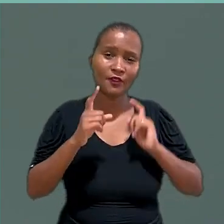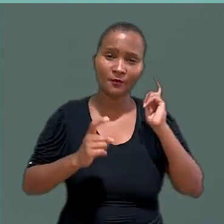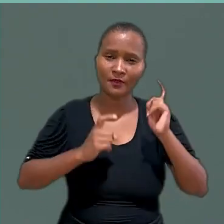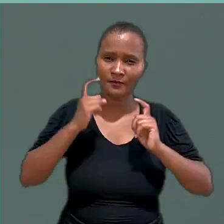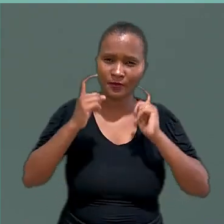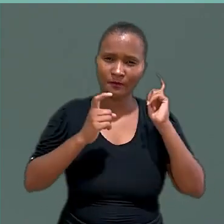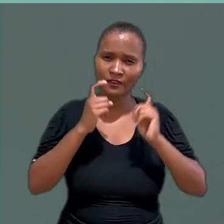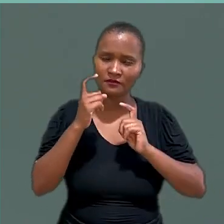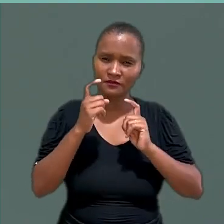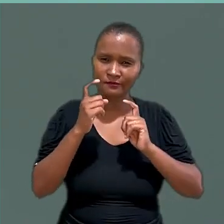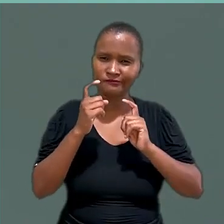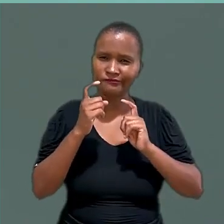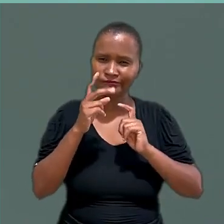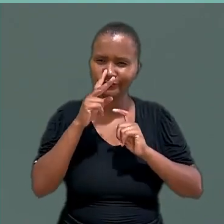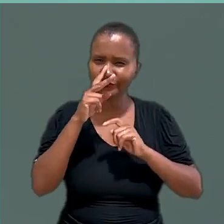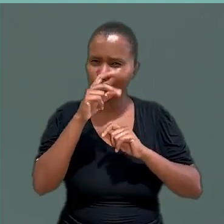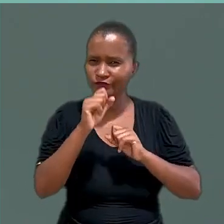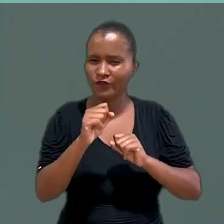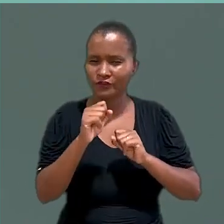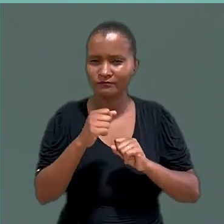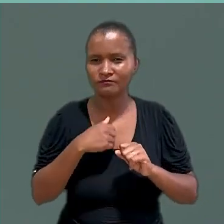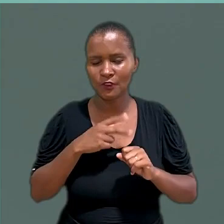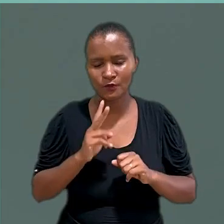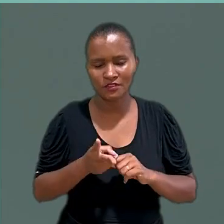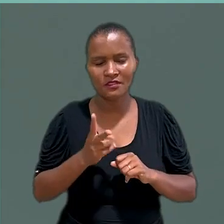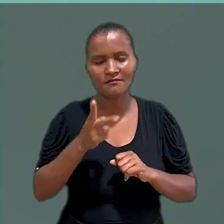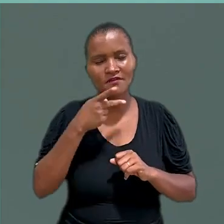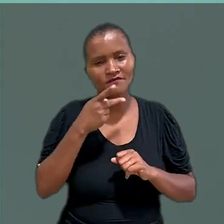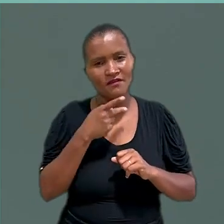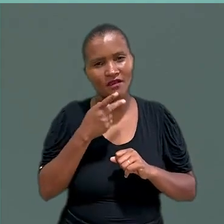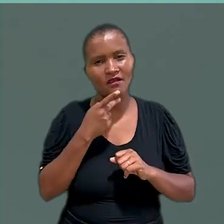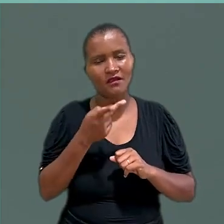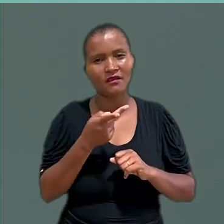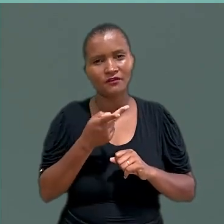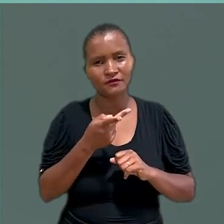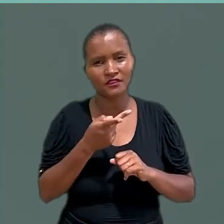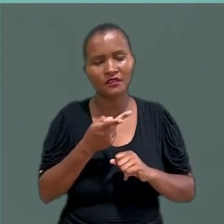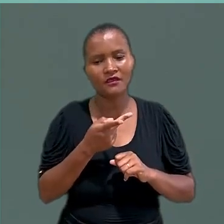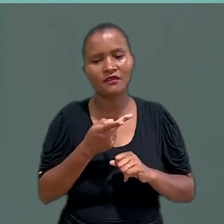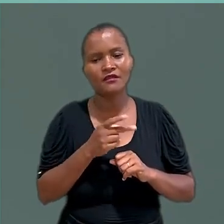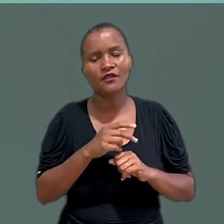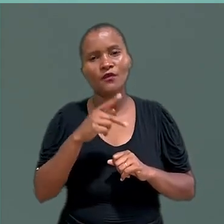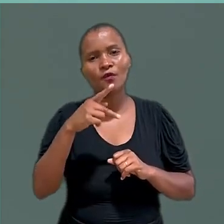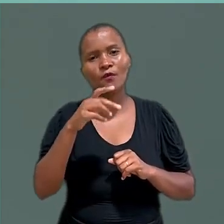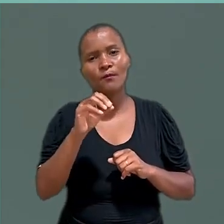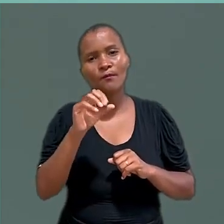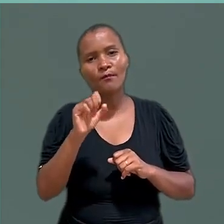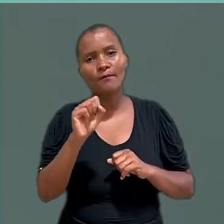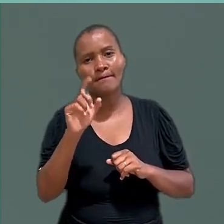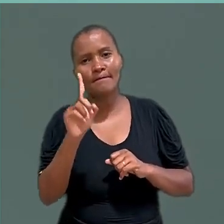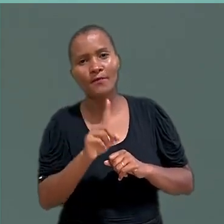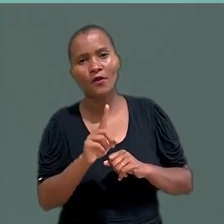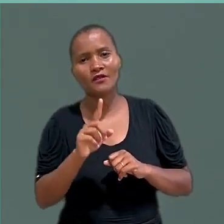preocupação que é muito presente, e eu sempre me refiro a ela, que é o chamado pós-resgate.